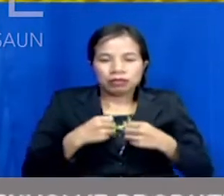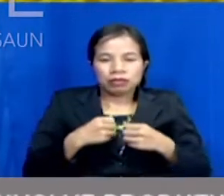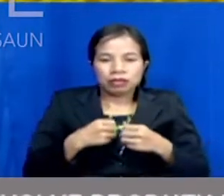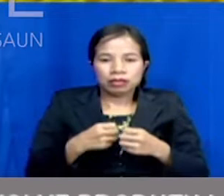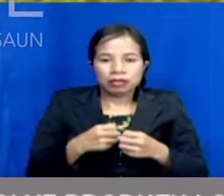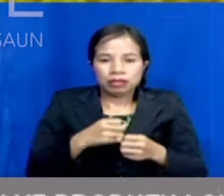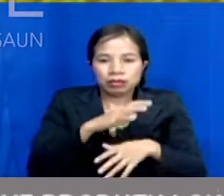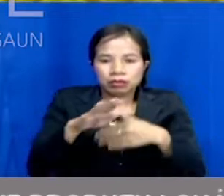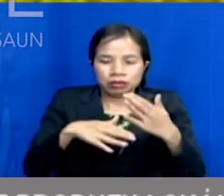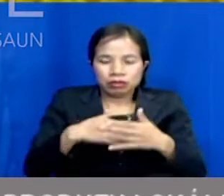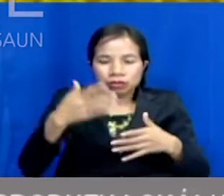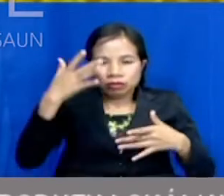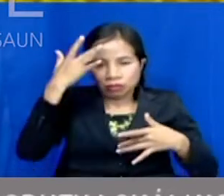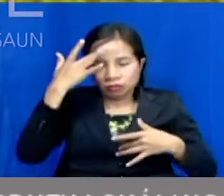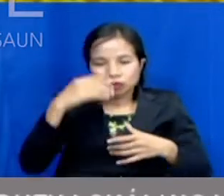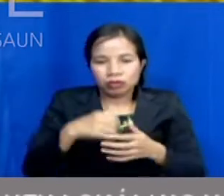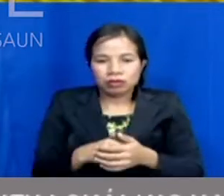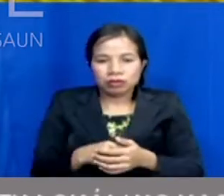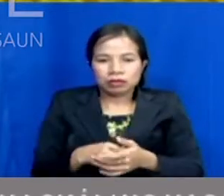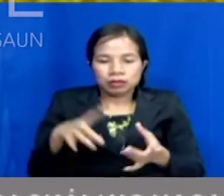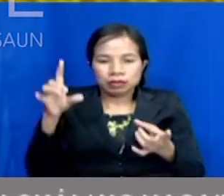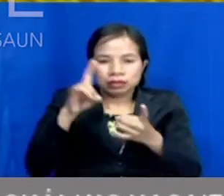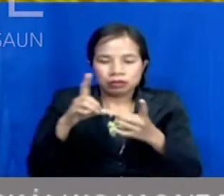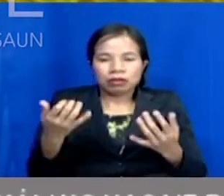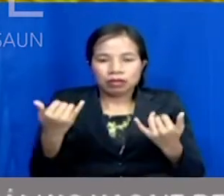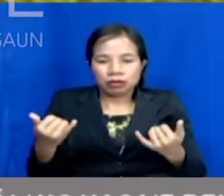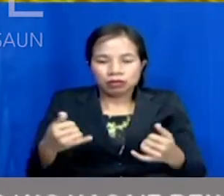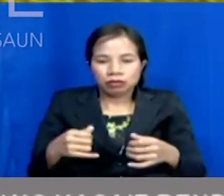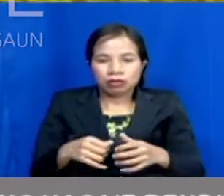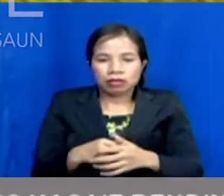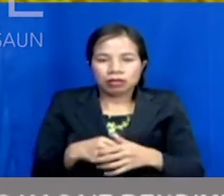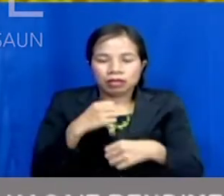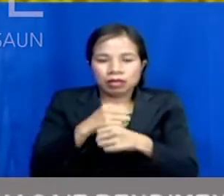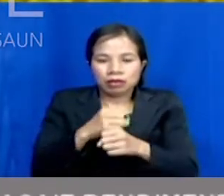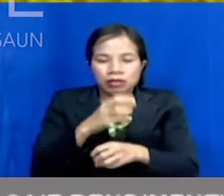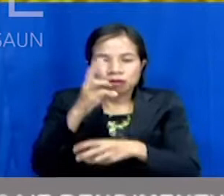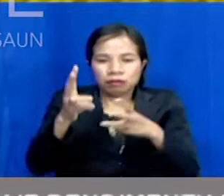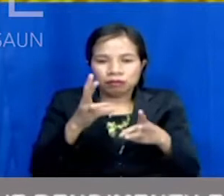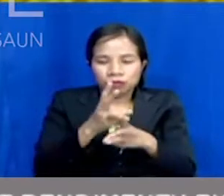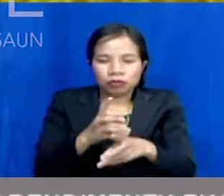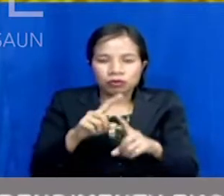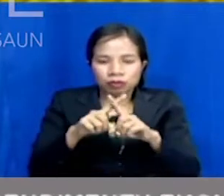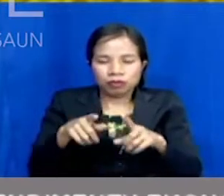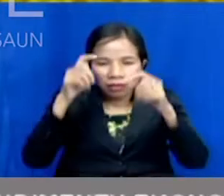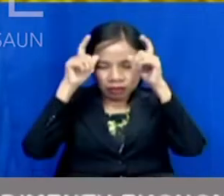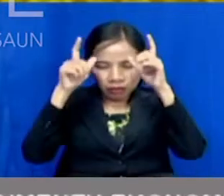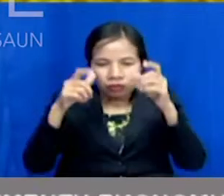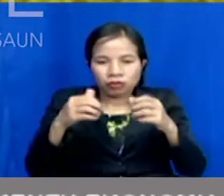saúde moras hada relação sexual sir nebe mak agora no lau hier mundo mai be hier Timor agora lau circula